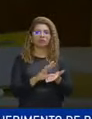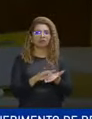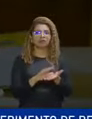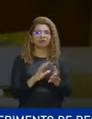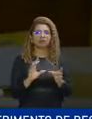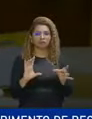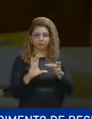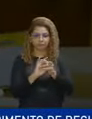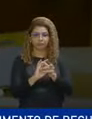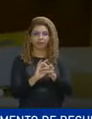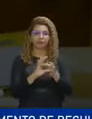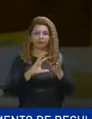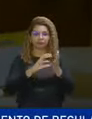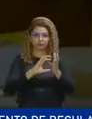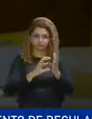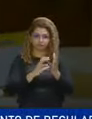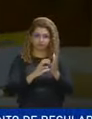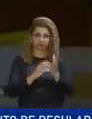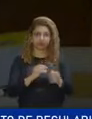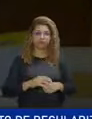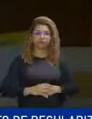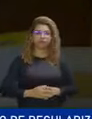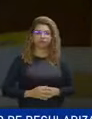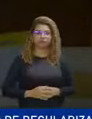voto do juiz relator.